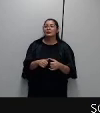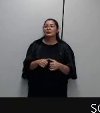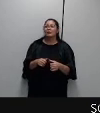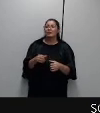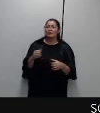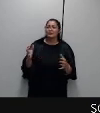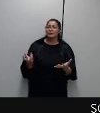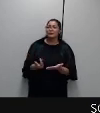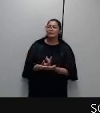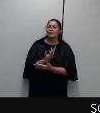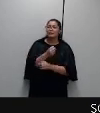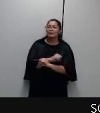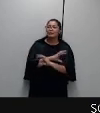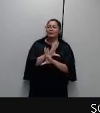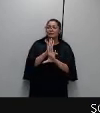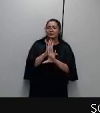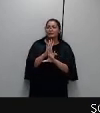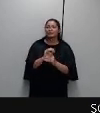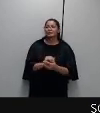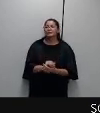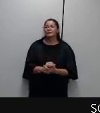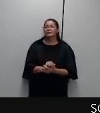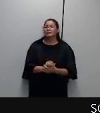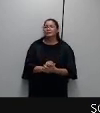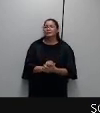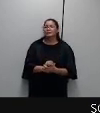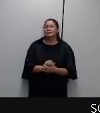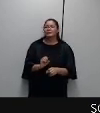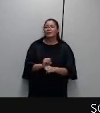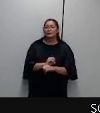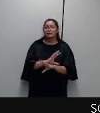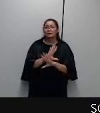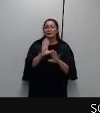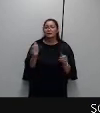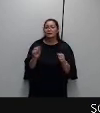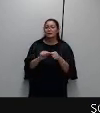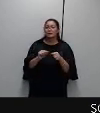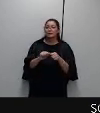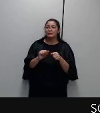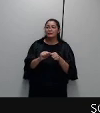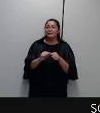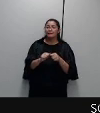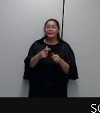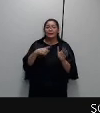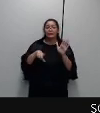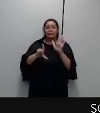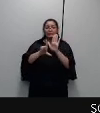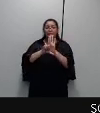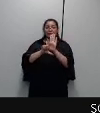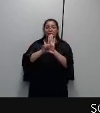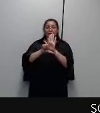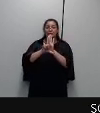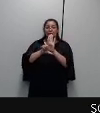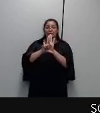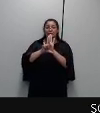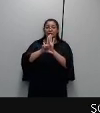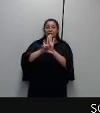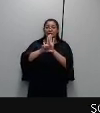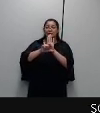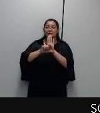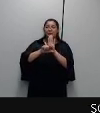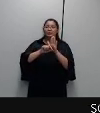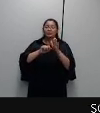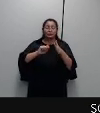caso dos integrantes não realizar atos materiais para além dos atos de registro pessoas